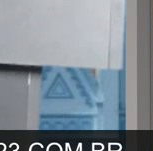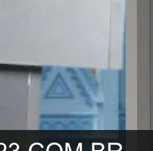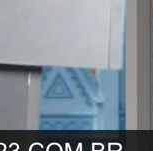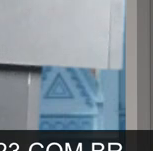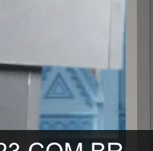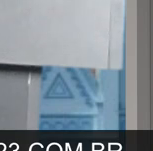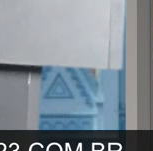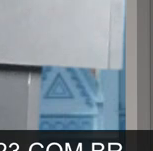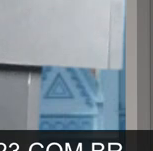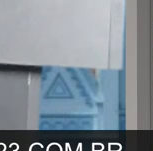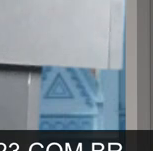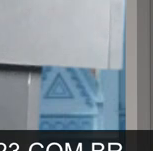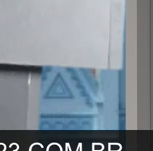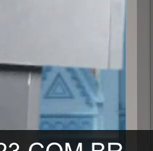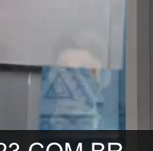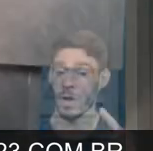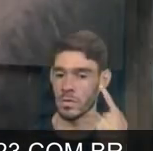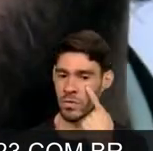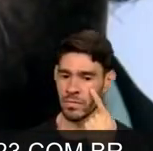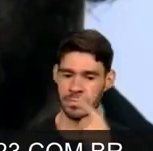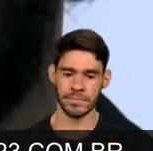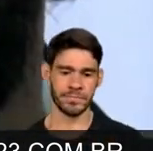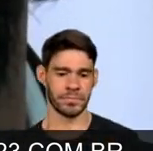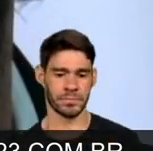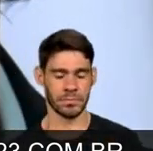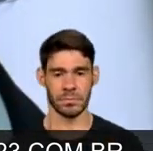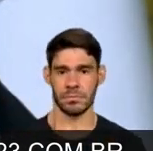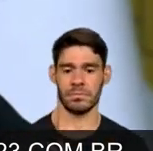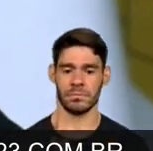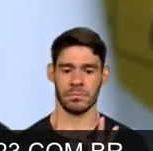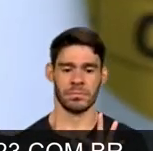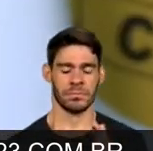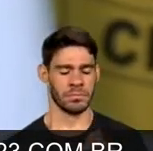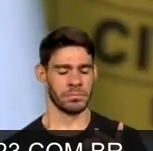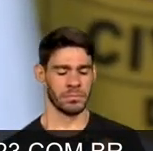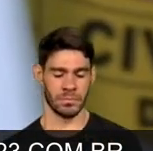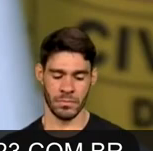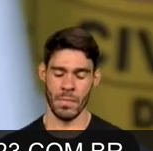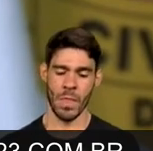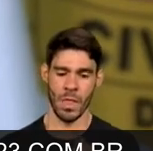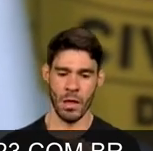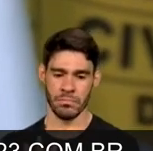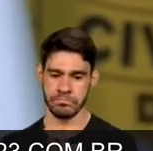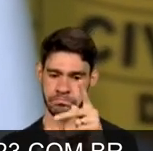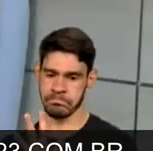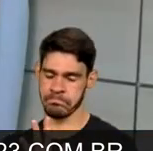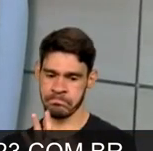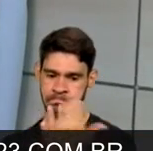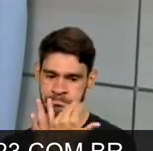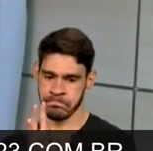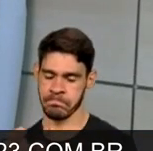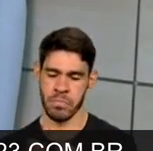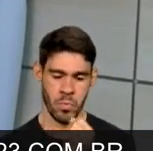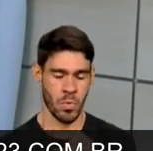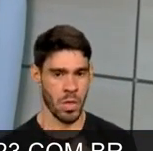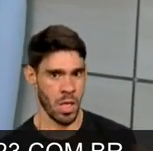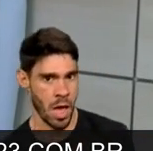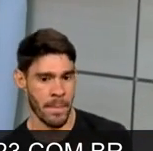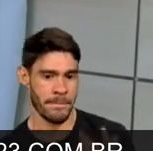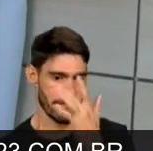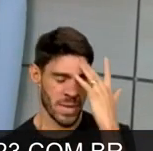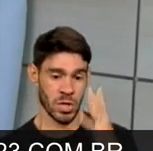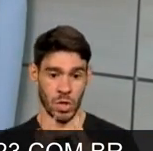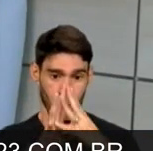estupro, infelizmente, vem crescendo. A Polícia Civil do Distrito Federal criou um protocolo este ano para os casos de